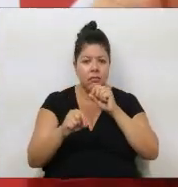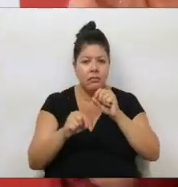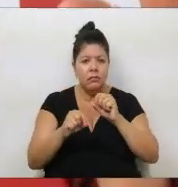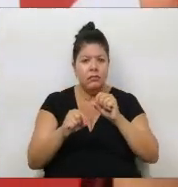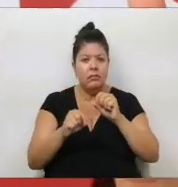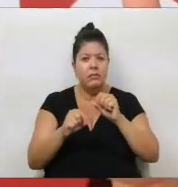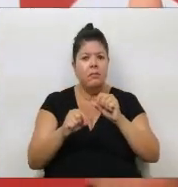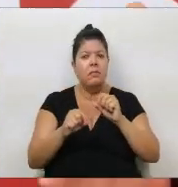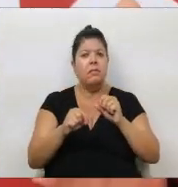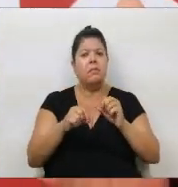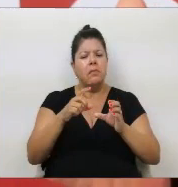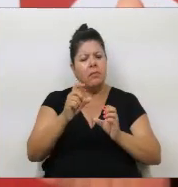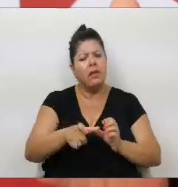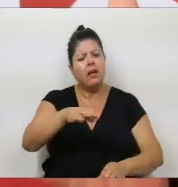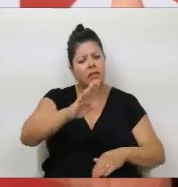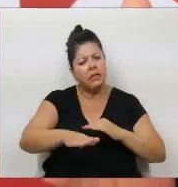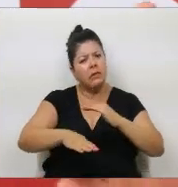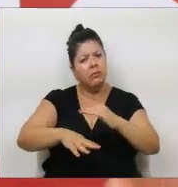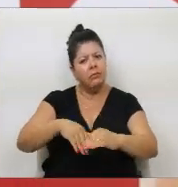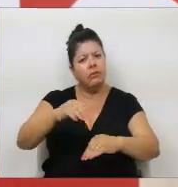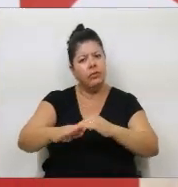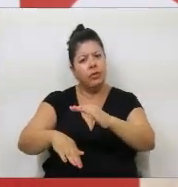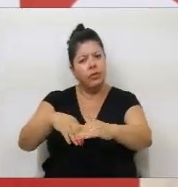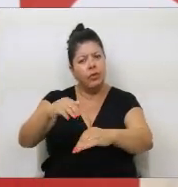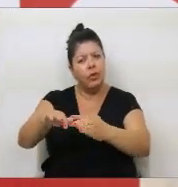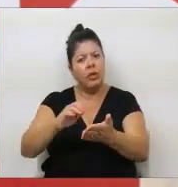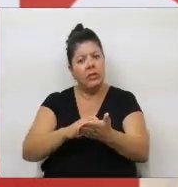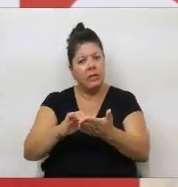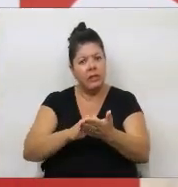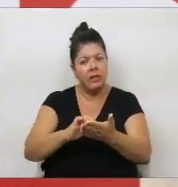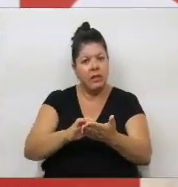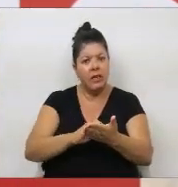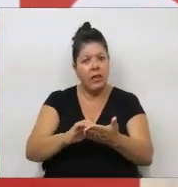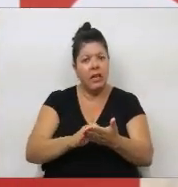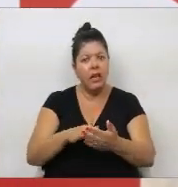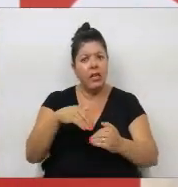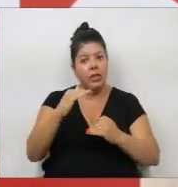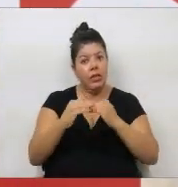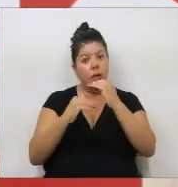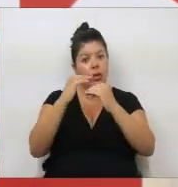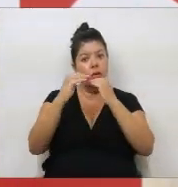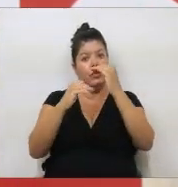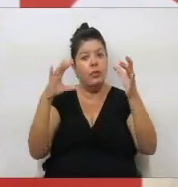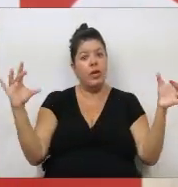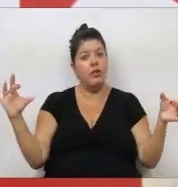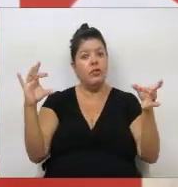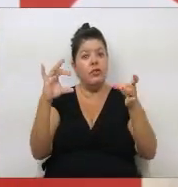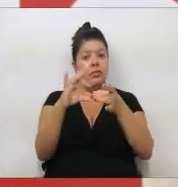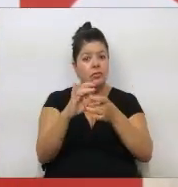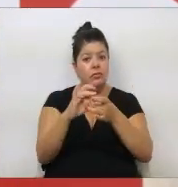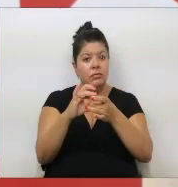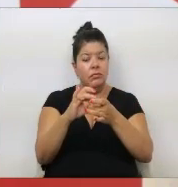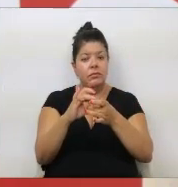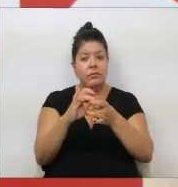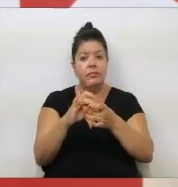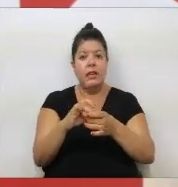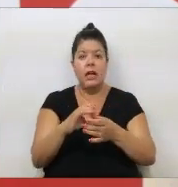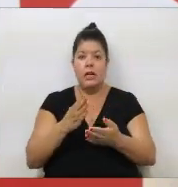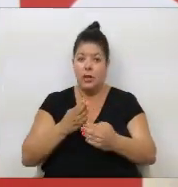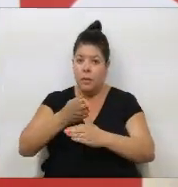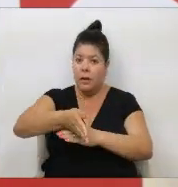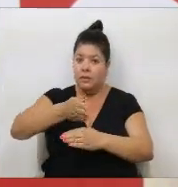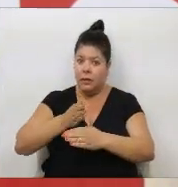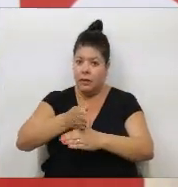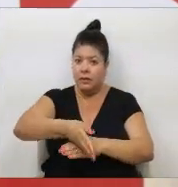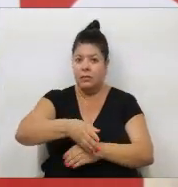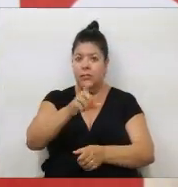perpassar por todas as secretarias para que a cidadania se construa coletivamente, através da participação